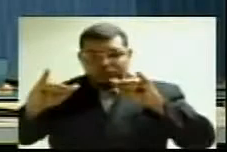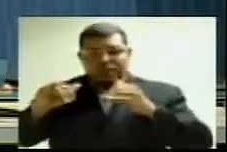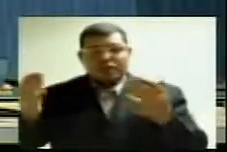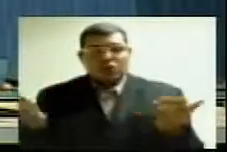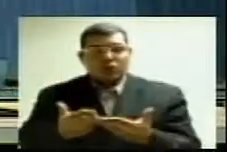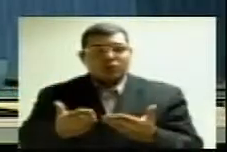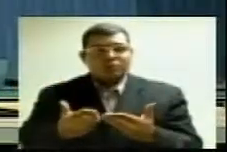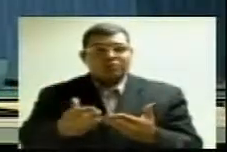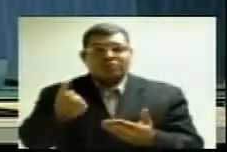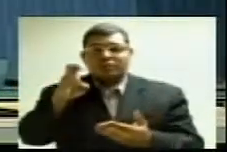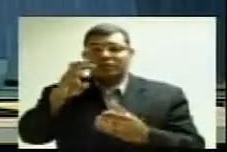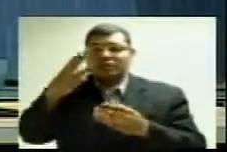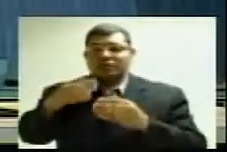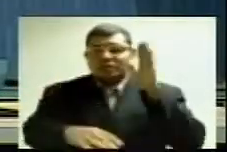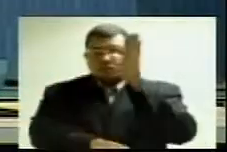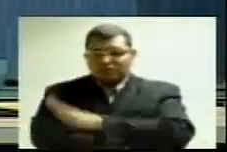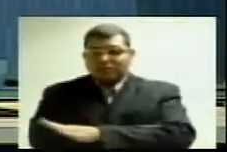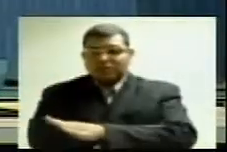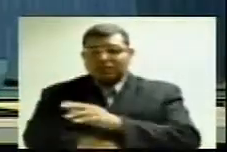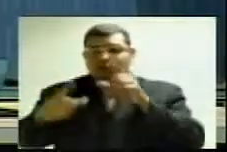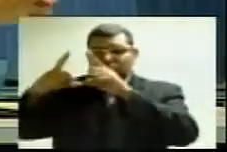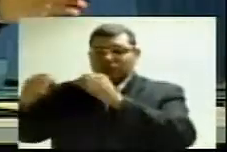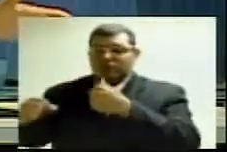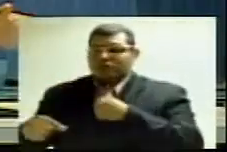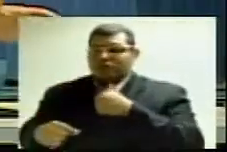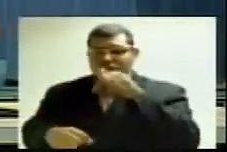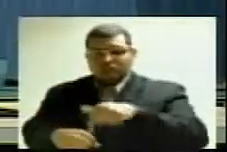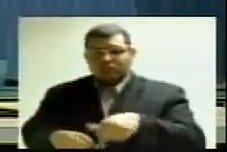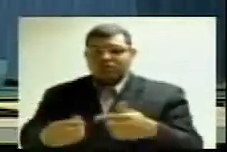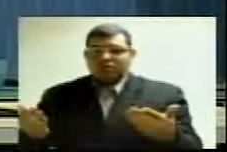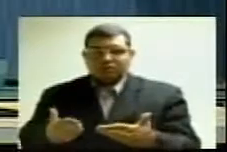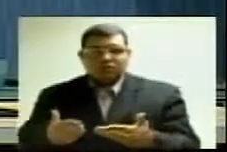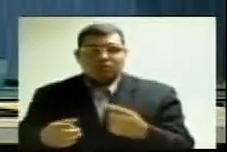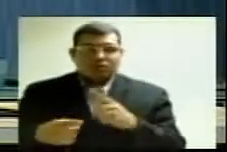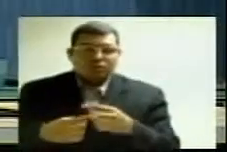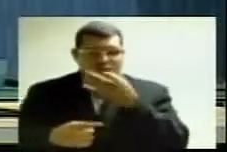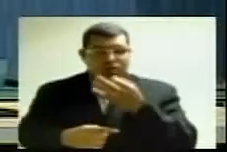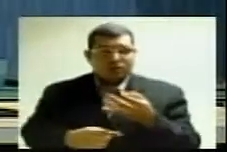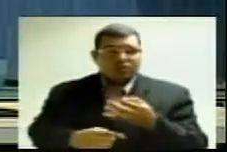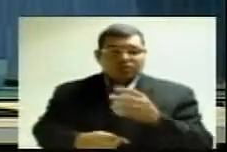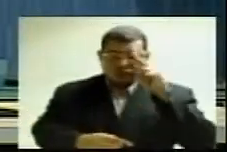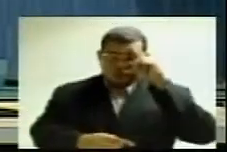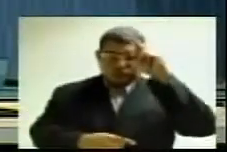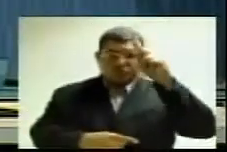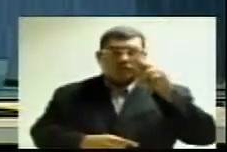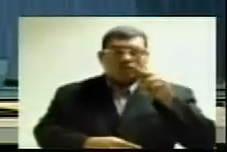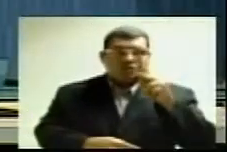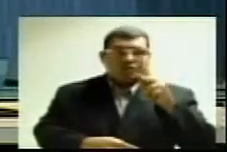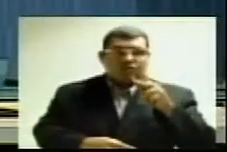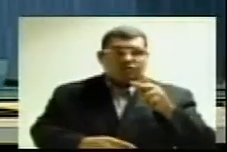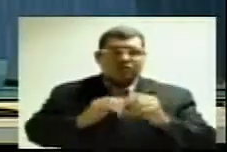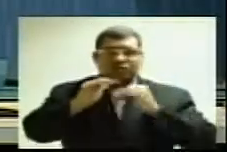hoje, às 15 horas em Brasília, e eu não estarei por um motivo de força